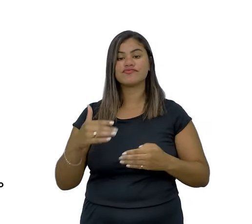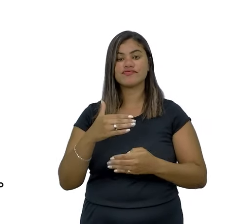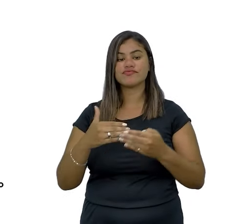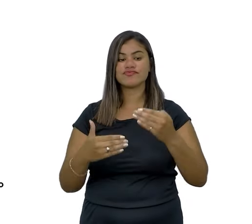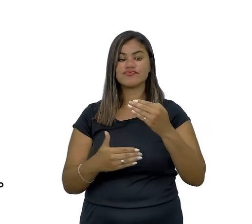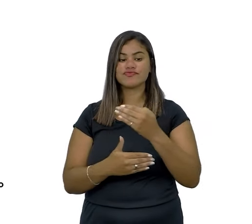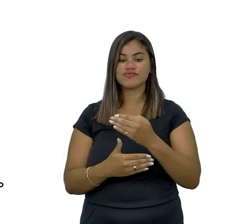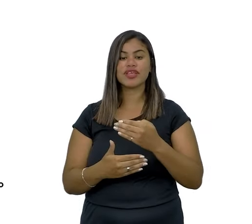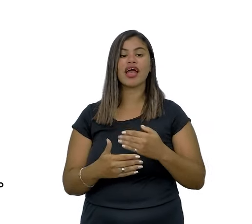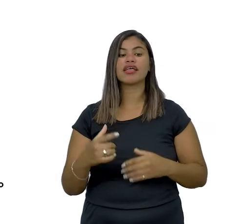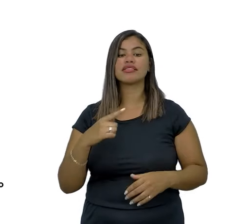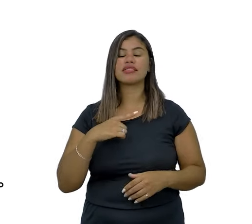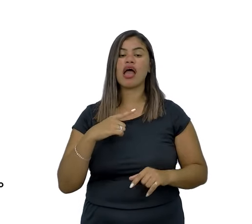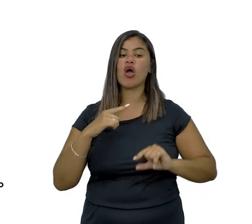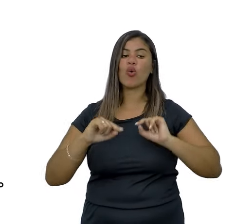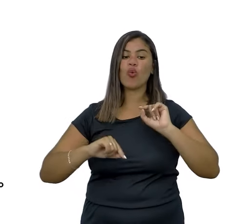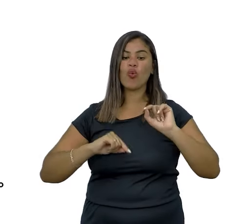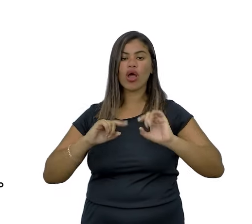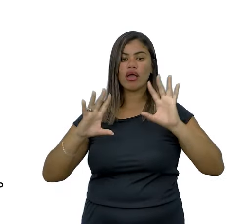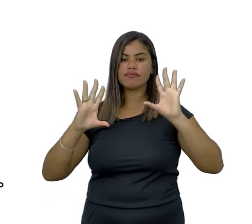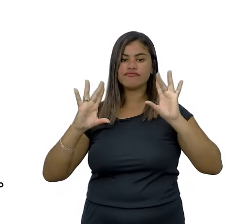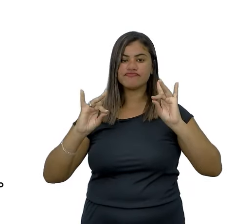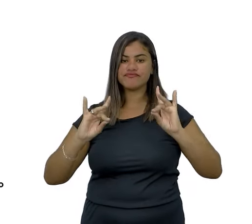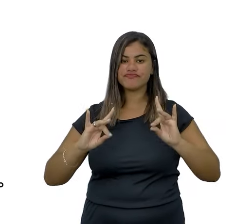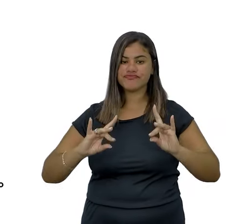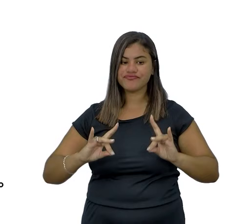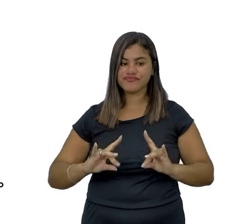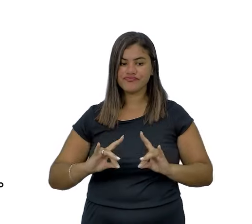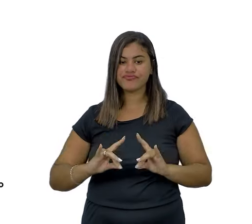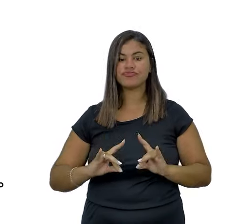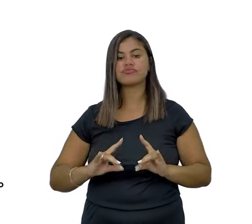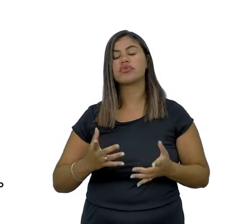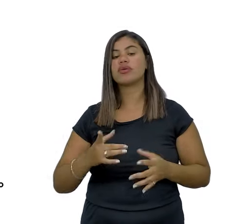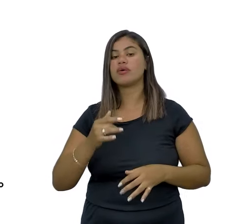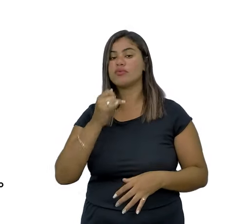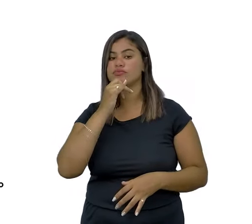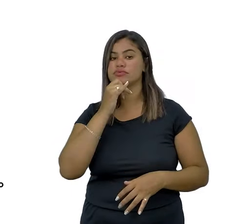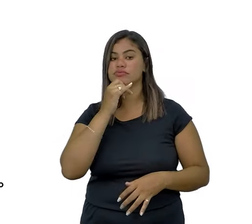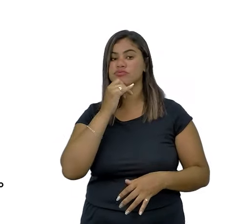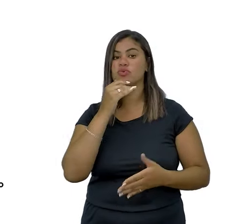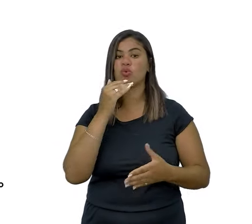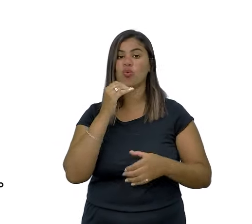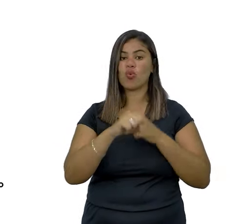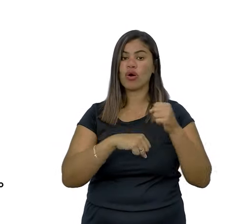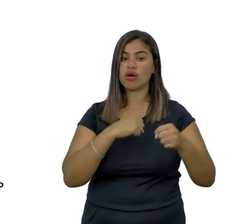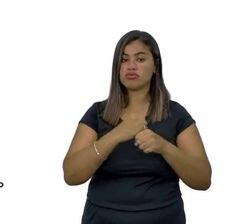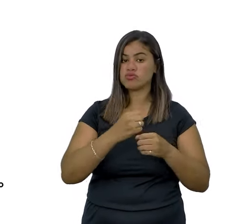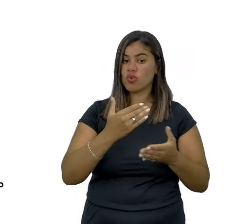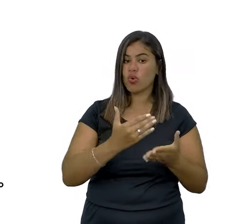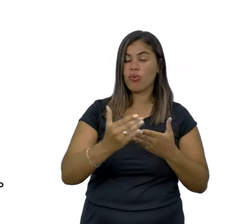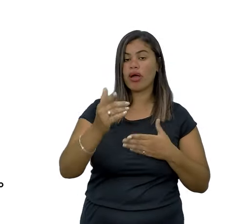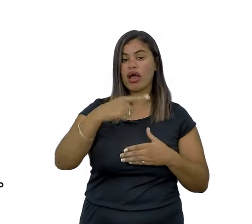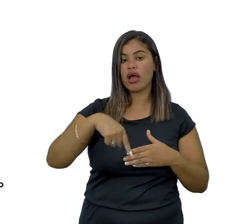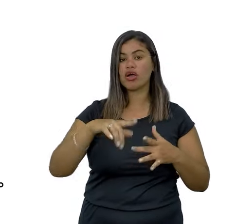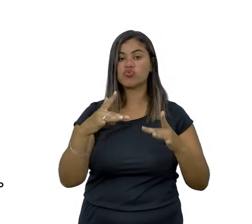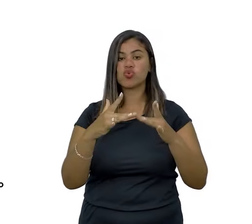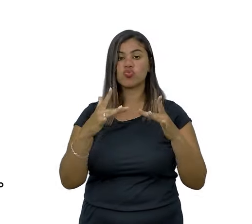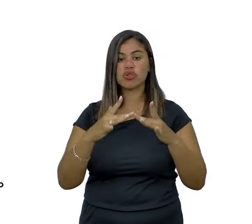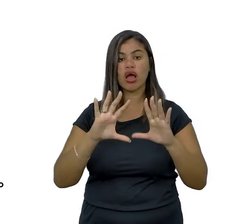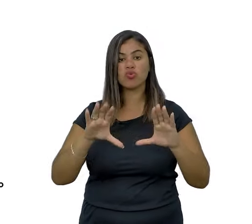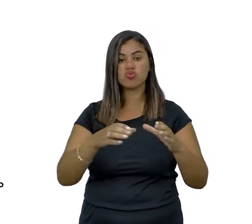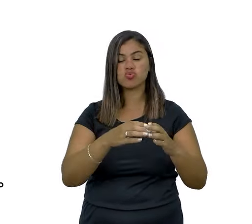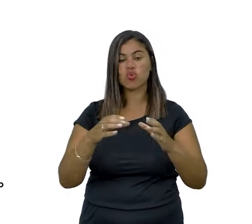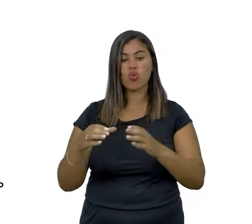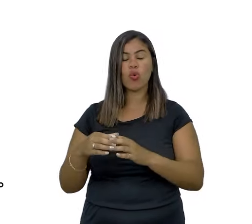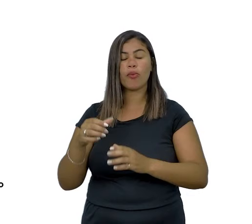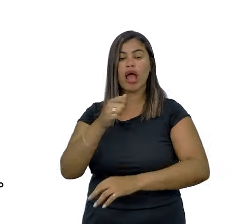a gente vai detalhar um pouquinho aí, né? Nesse início do ano, a gente está entrando em contato com novas turmas, né,